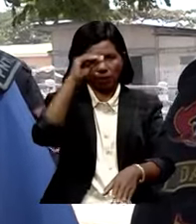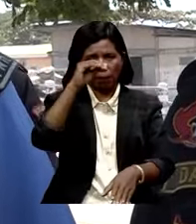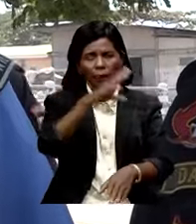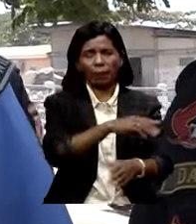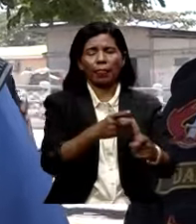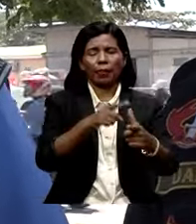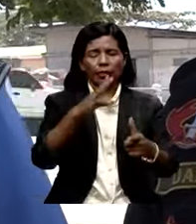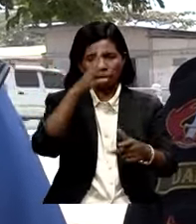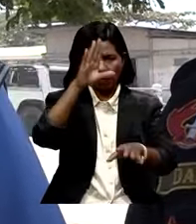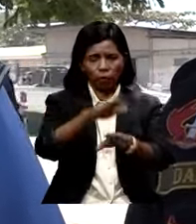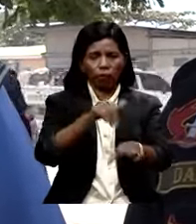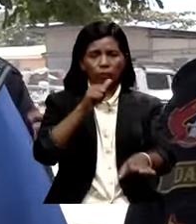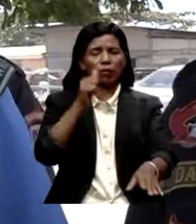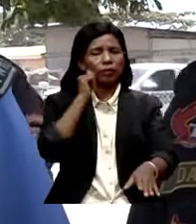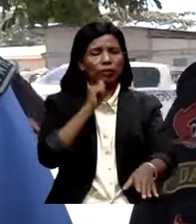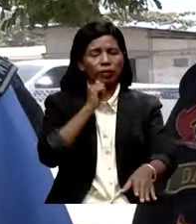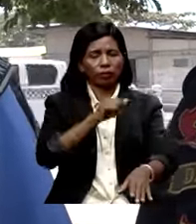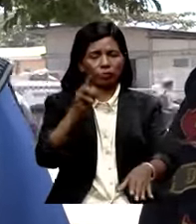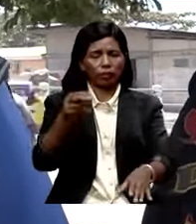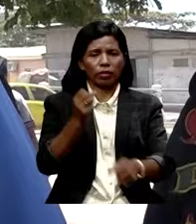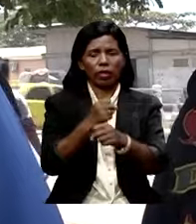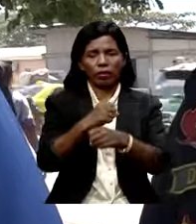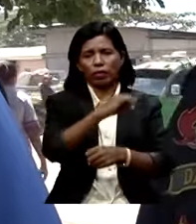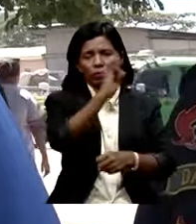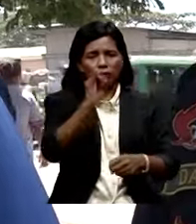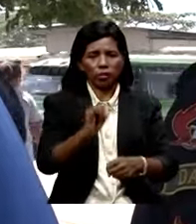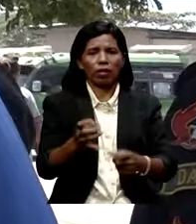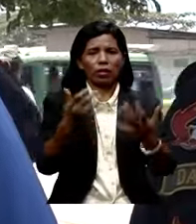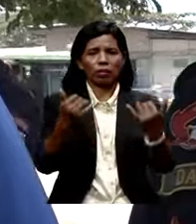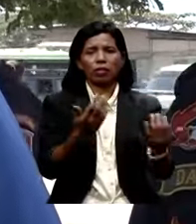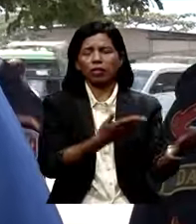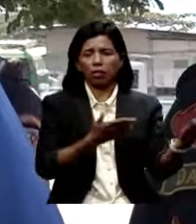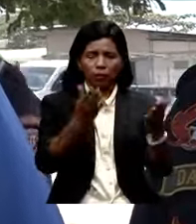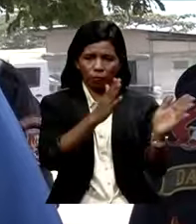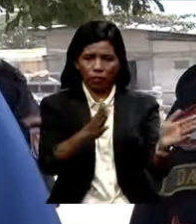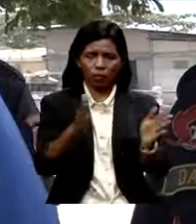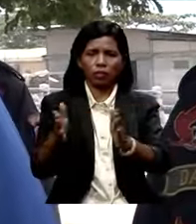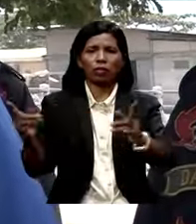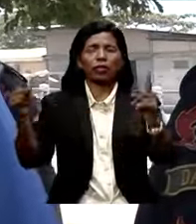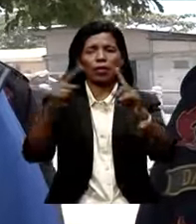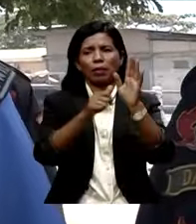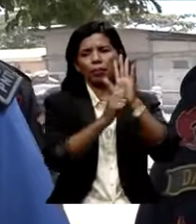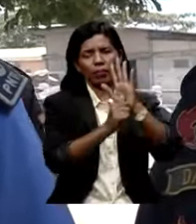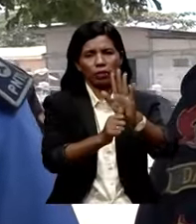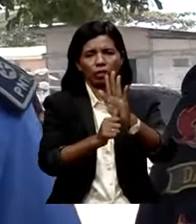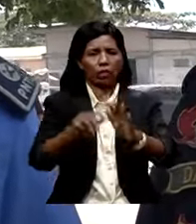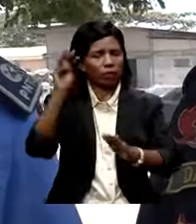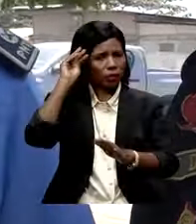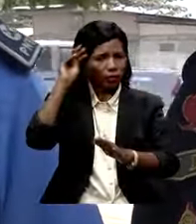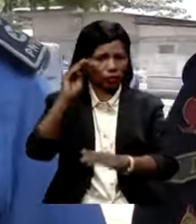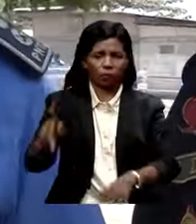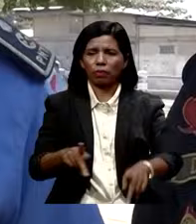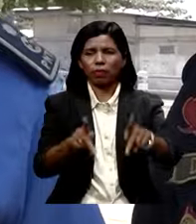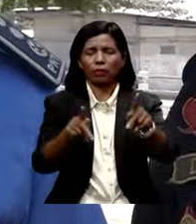vítima, e está boludo na suspeito, sira, maior na halou identificação, agora está processo, né? E apresentado no Ministério Público.